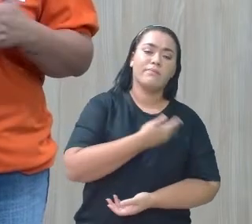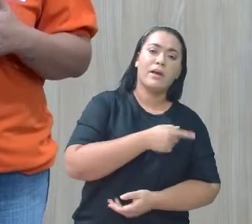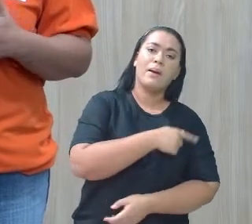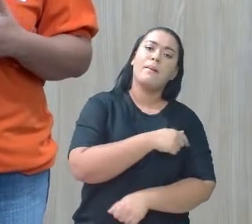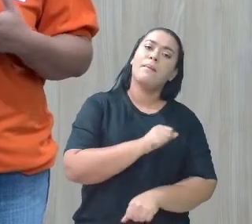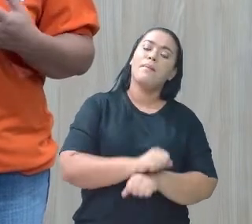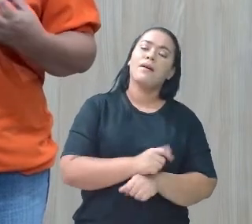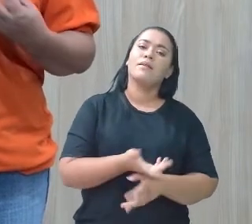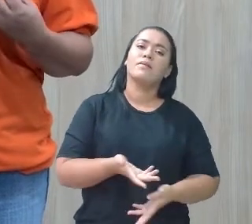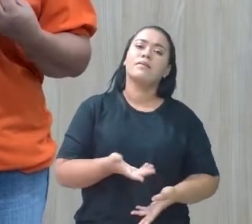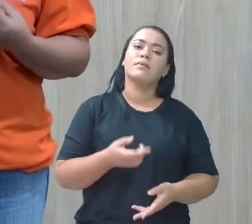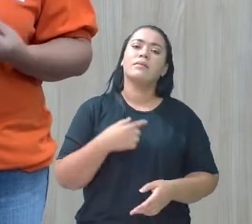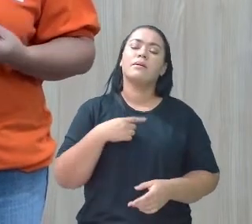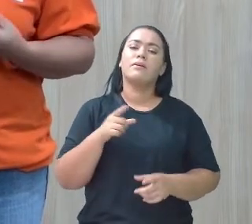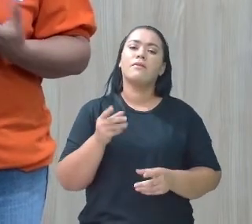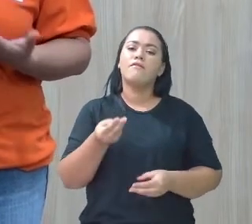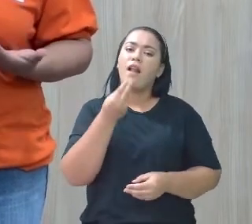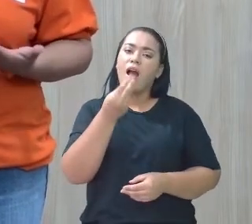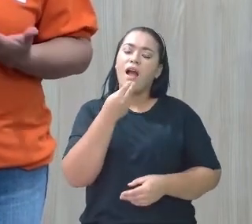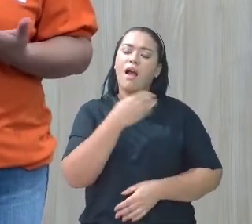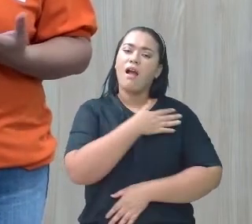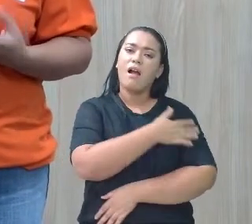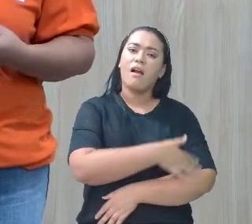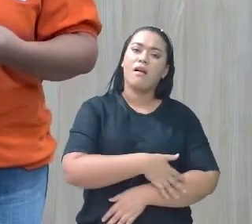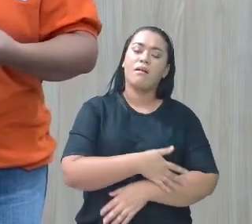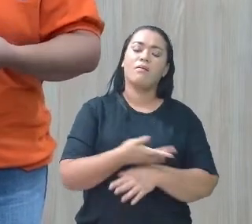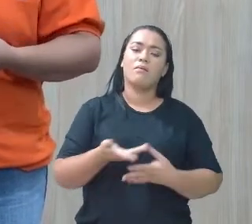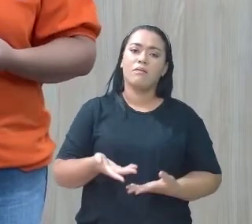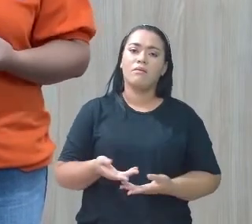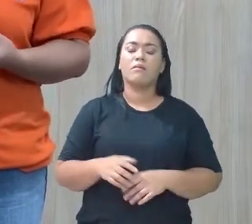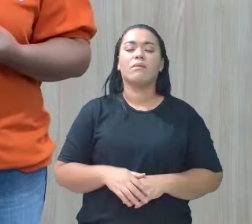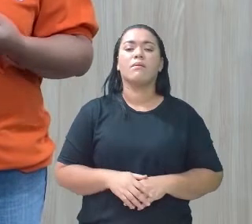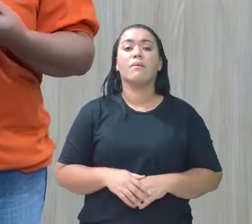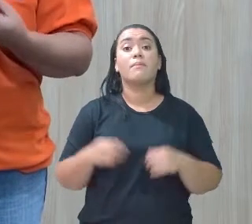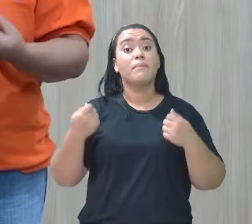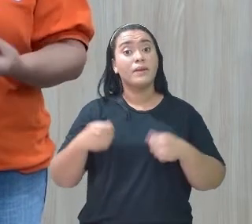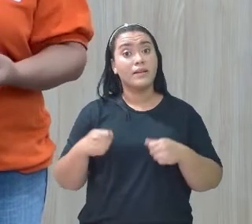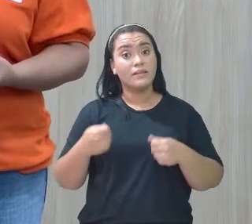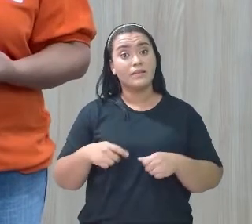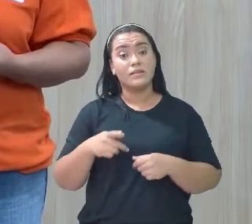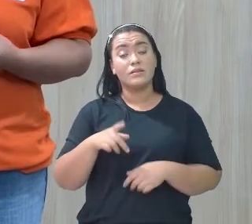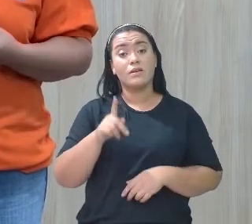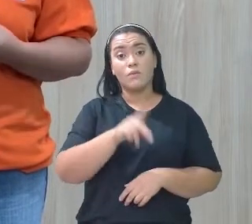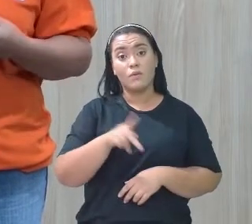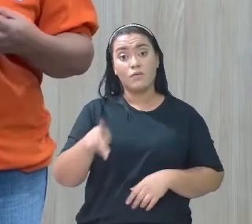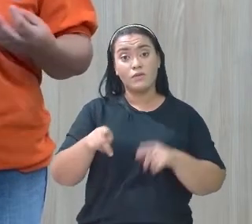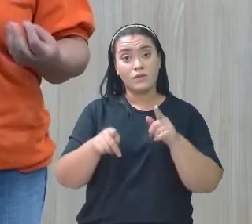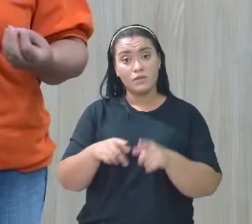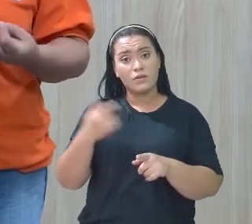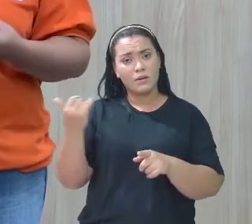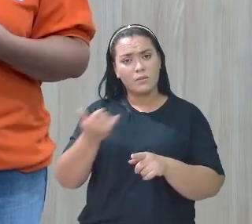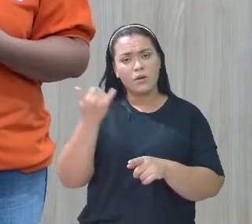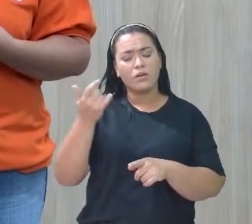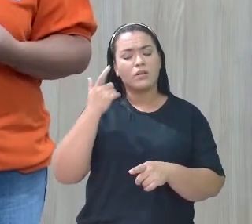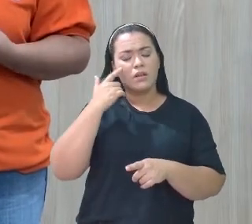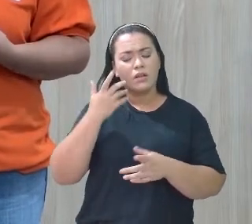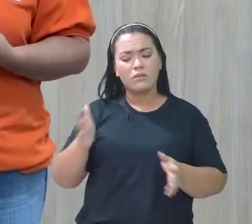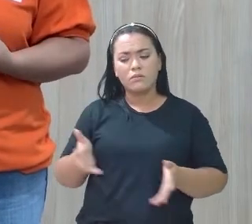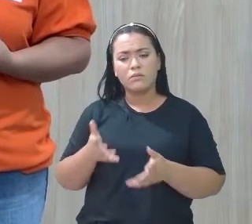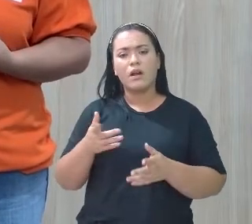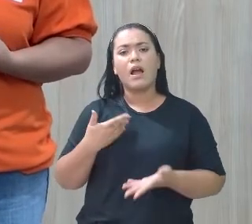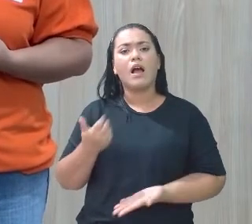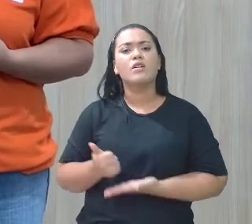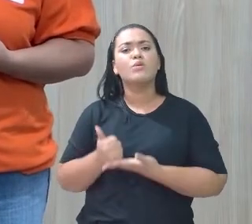dele pode ser menos produtivo do que o outro, então é importante também que o professor, ele vá trabalhando